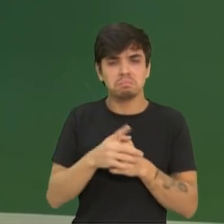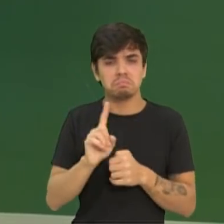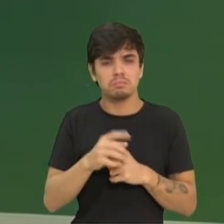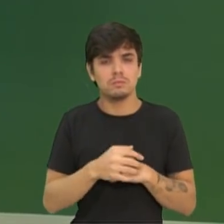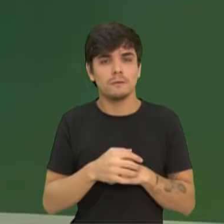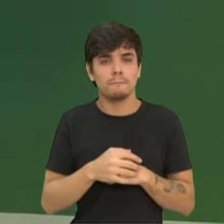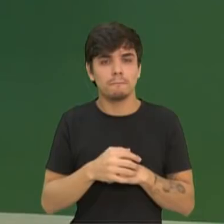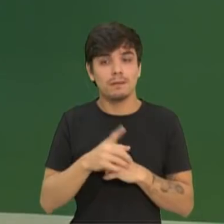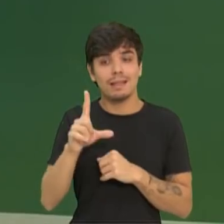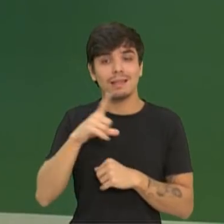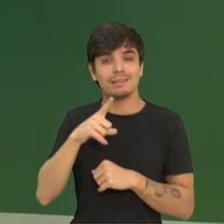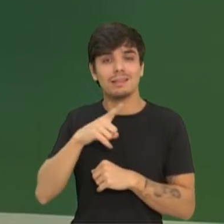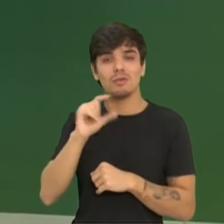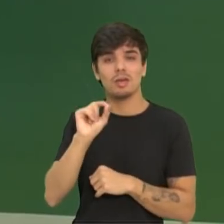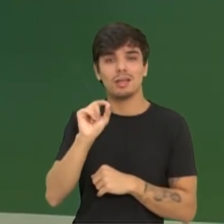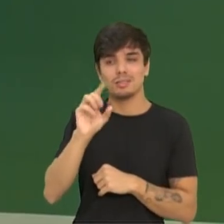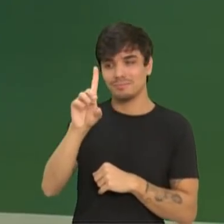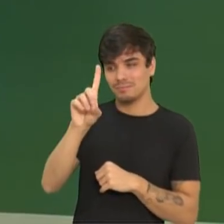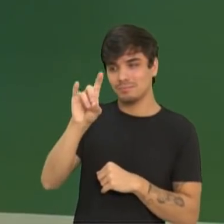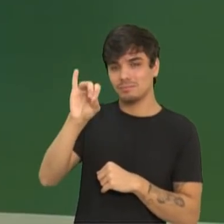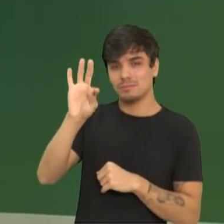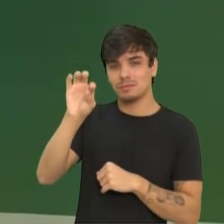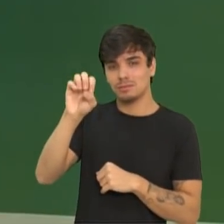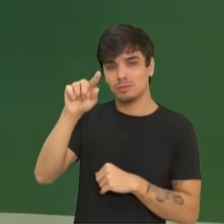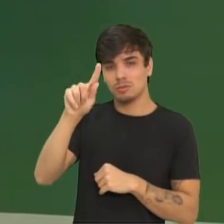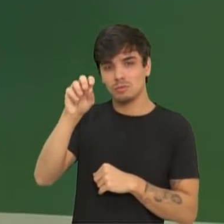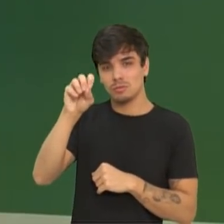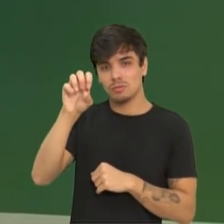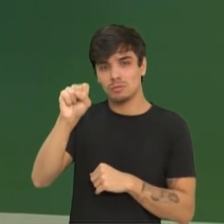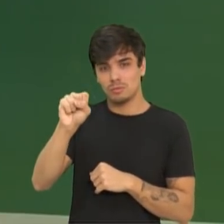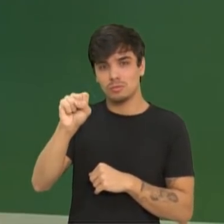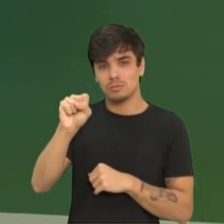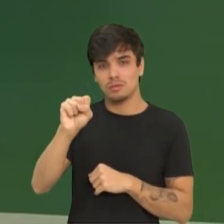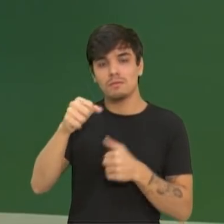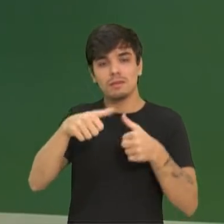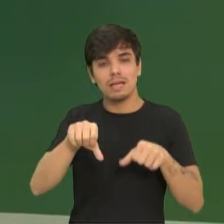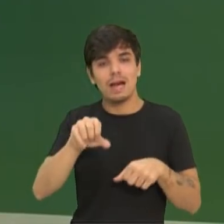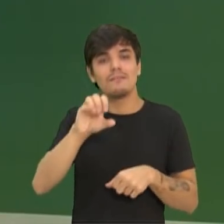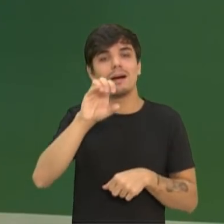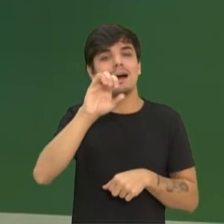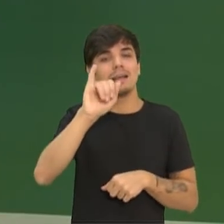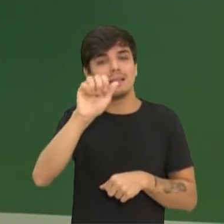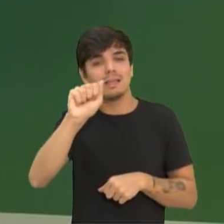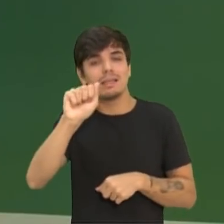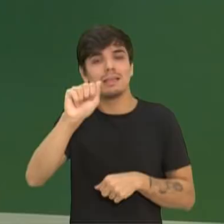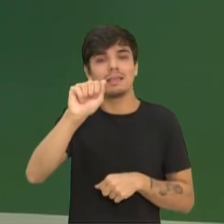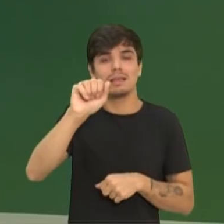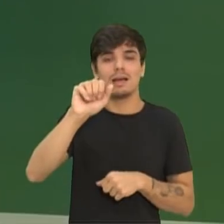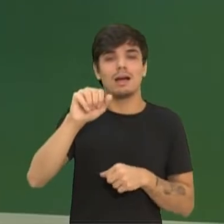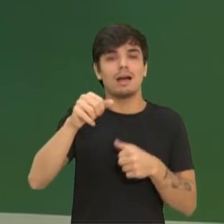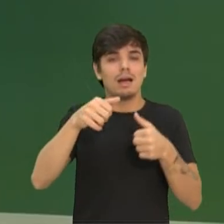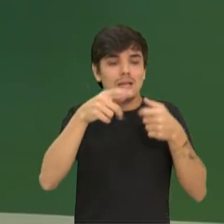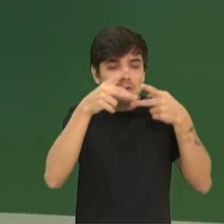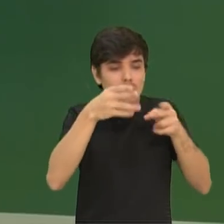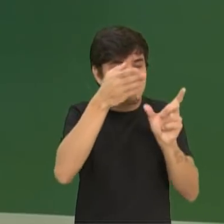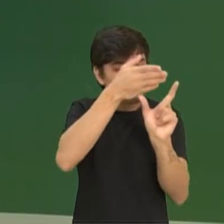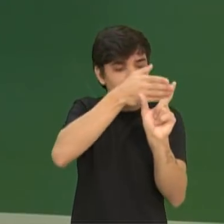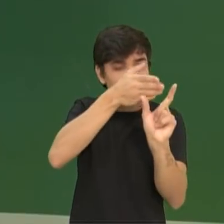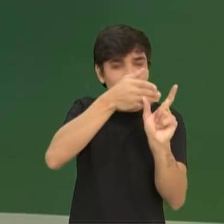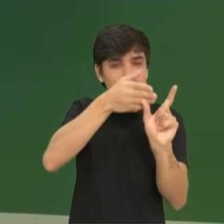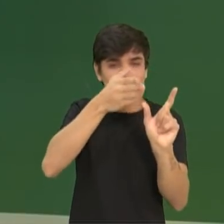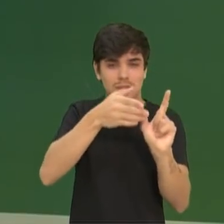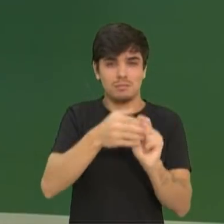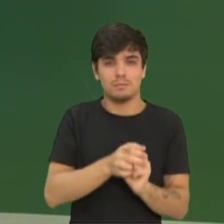tínhamos ditongos. Ficava o I e o A na mesma sílaba. Nós tínhamos uma vogal e uma semivogal. Não é